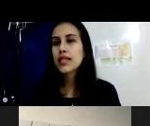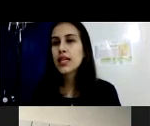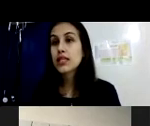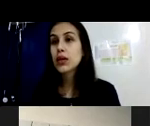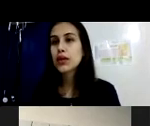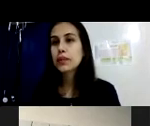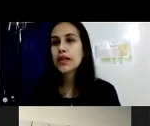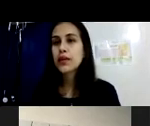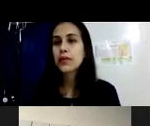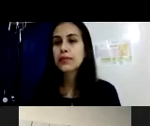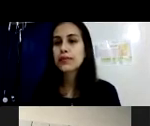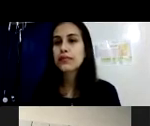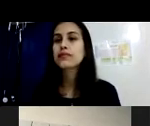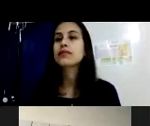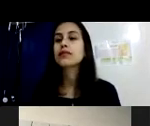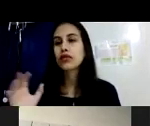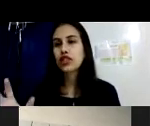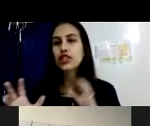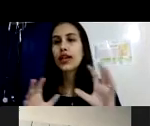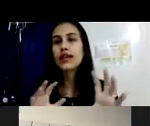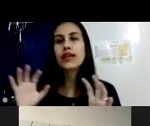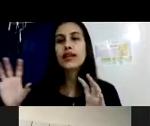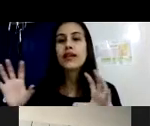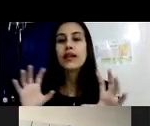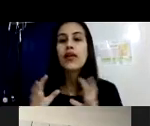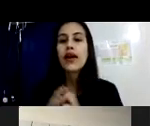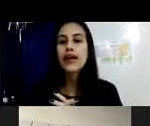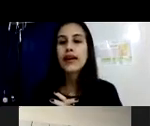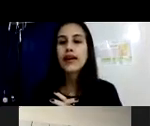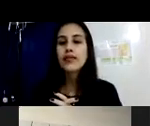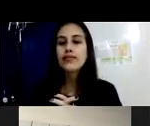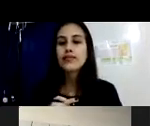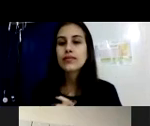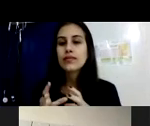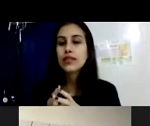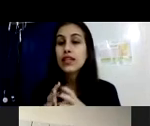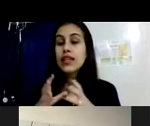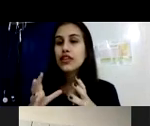trempa acesa. Olha o perigo. Então, a gente tem que ir